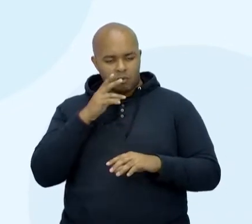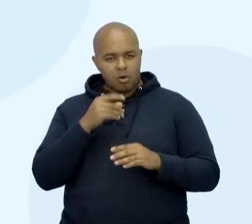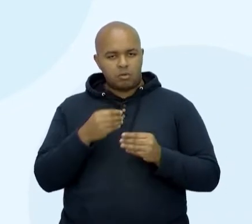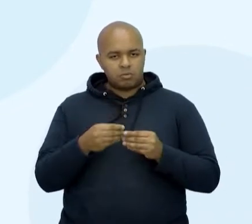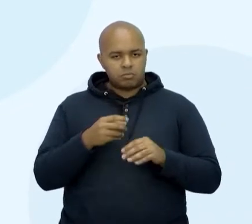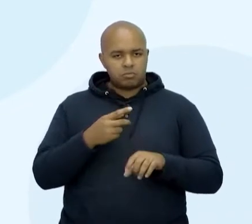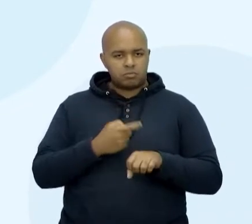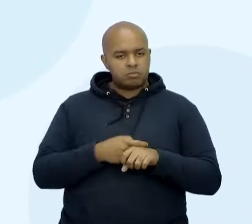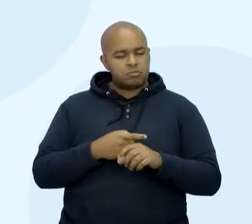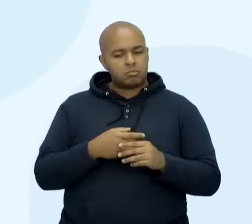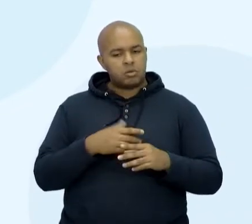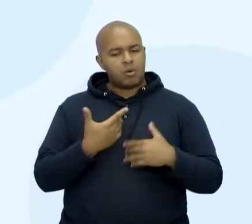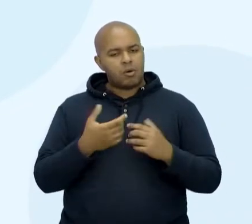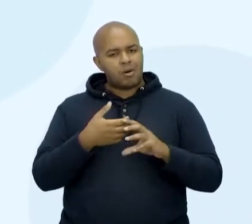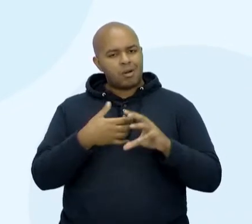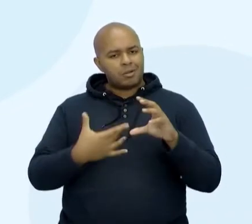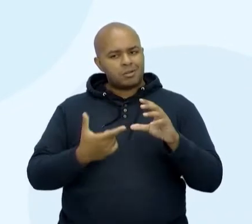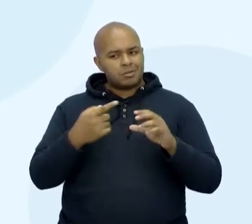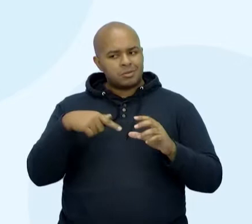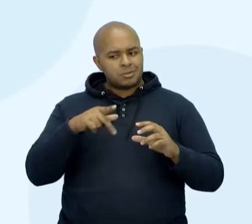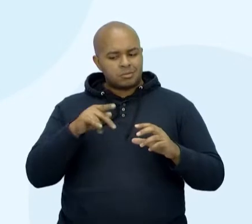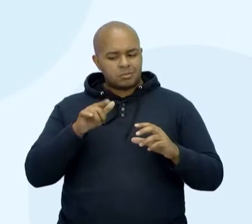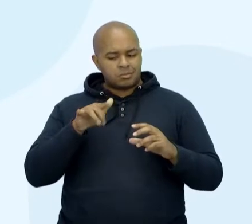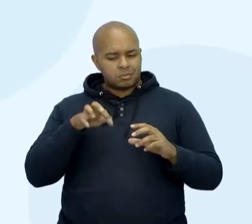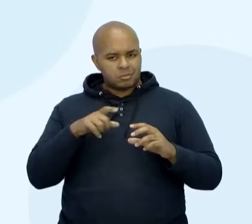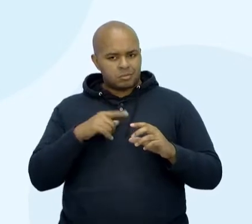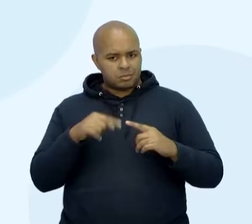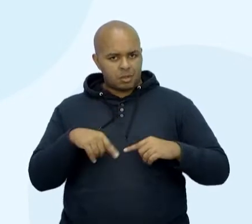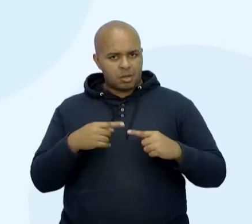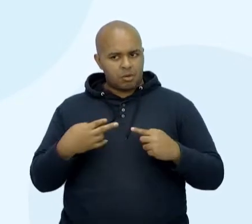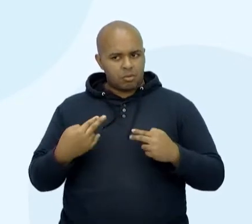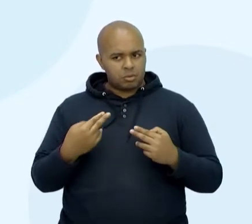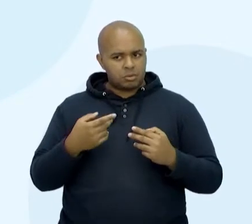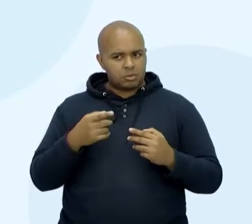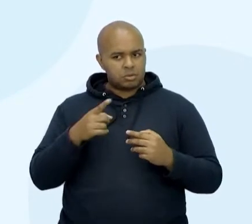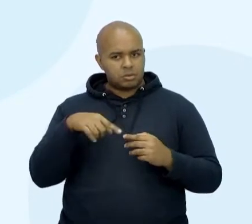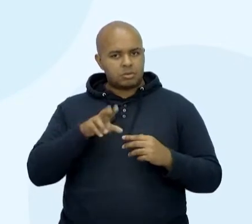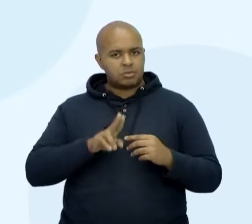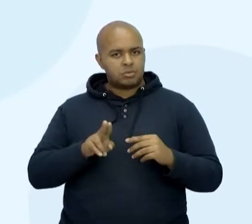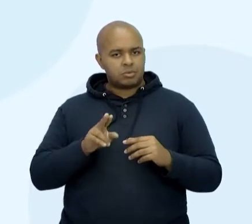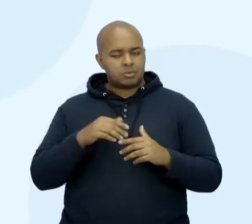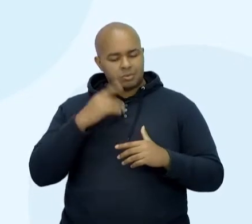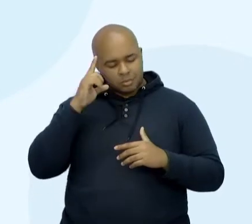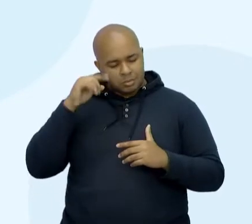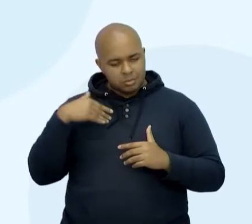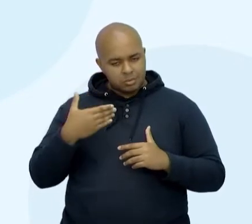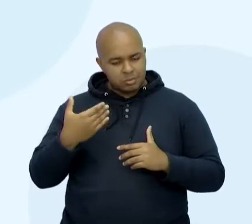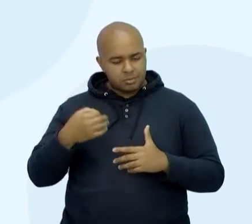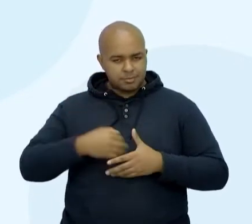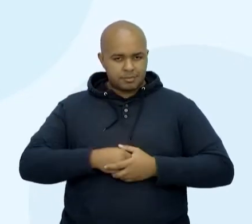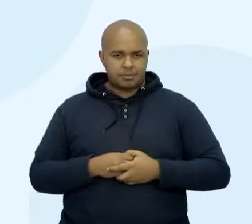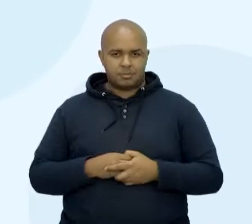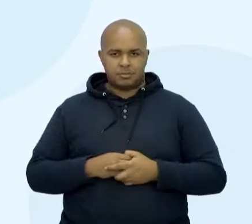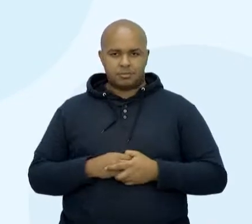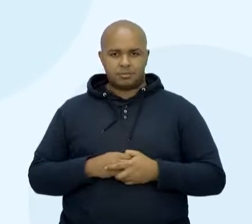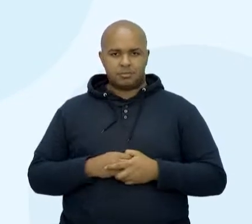Então, que característica que os polímeros têm que são materiais aí que a gente tanto usa no nosso cotidiano,